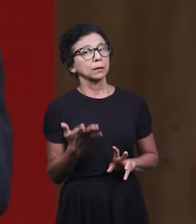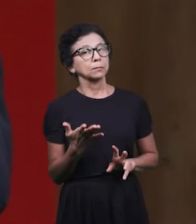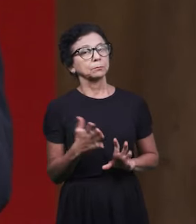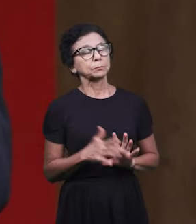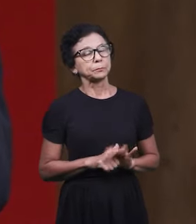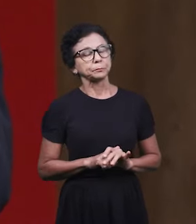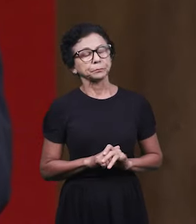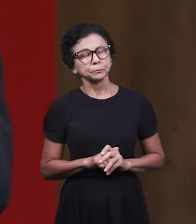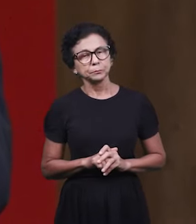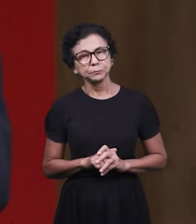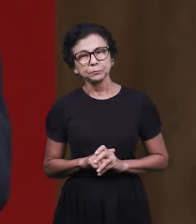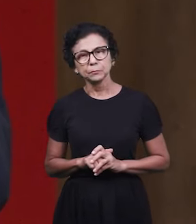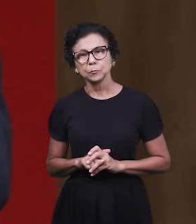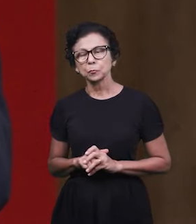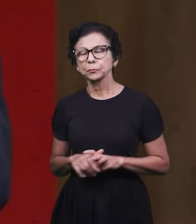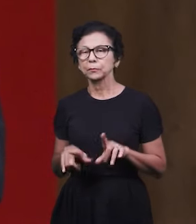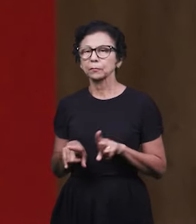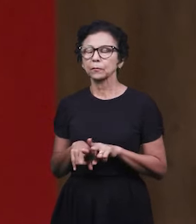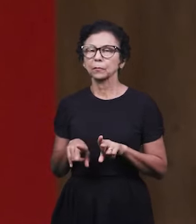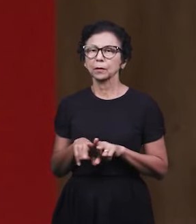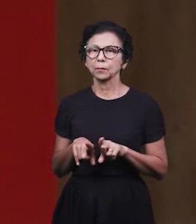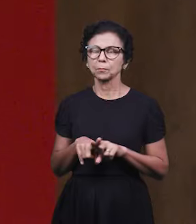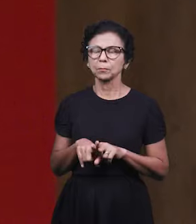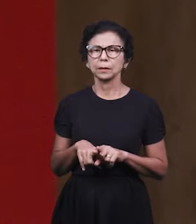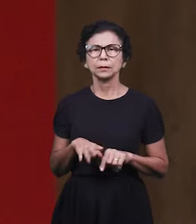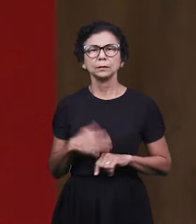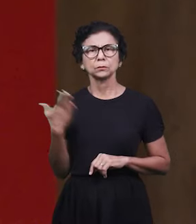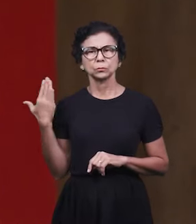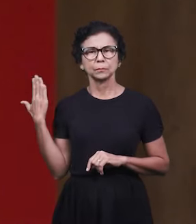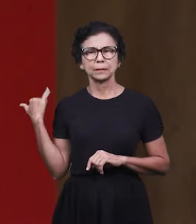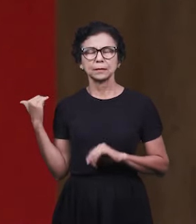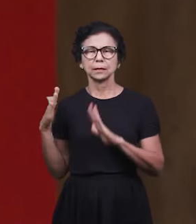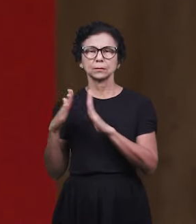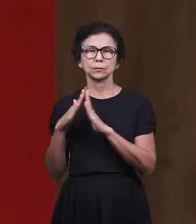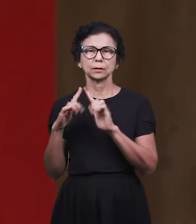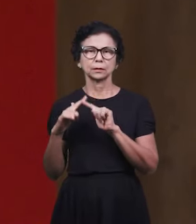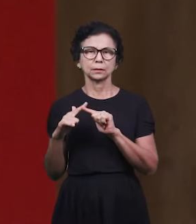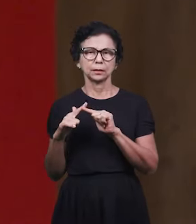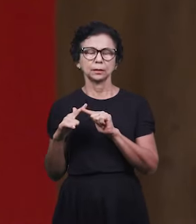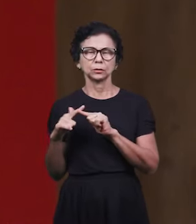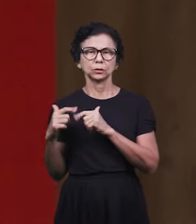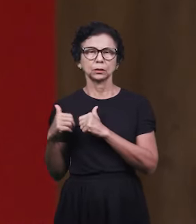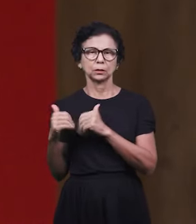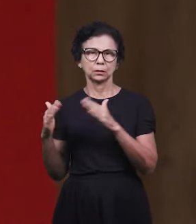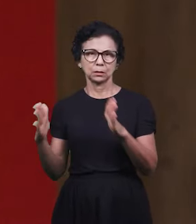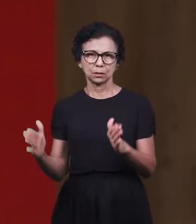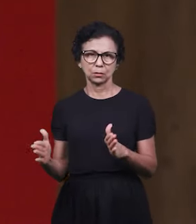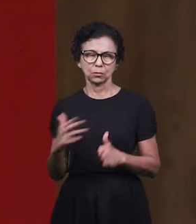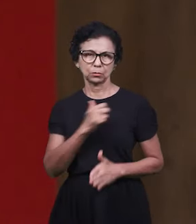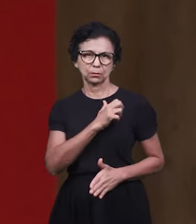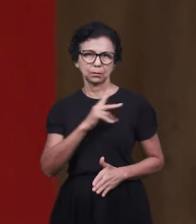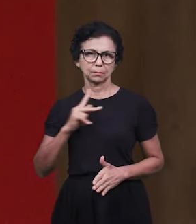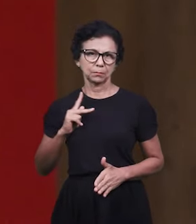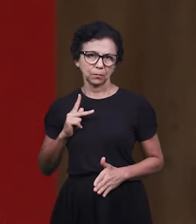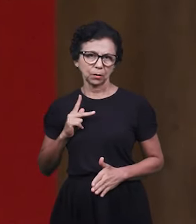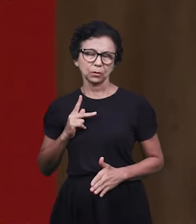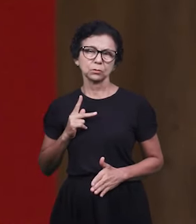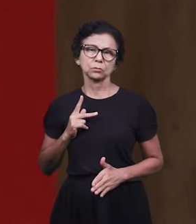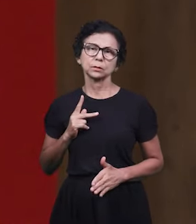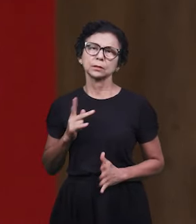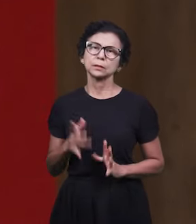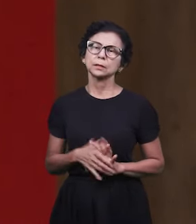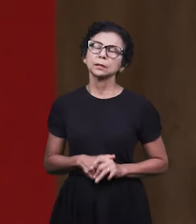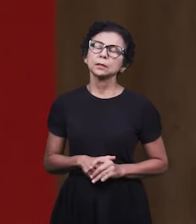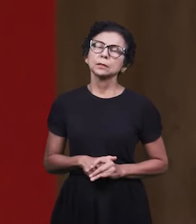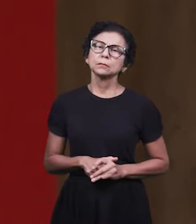falamos, né, sobre a igreja primitiva. Marcelo, você sabe uma grande dificuldade que às vezes